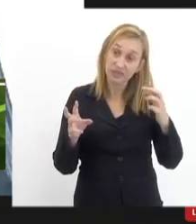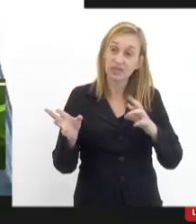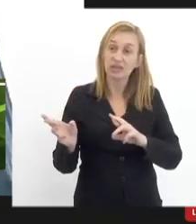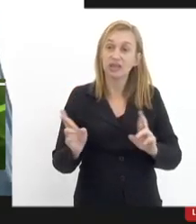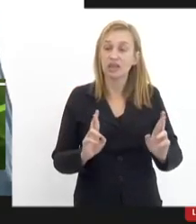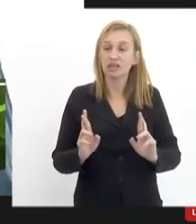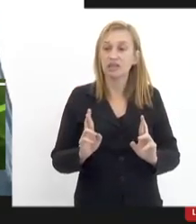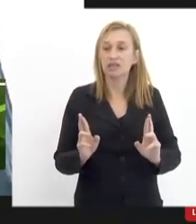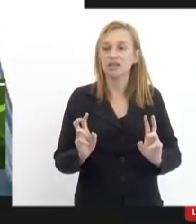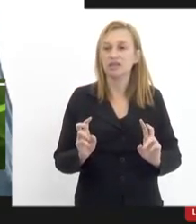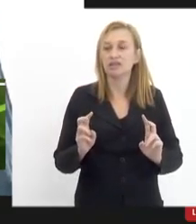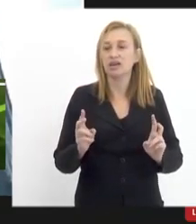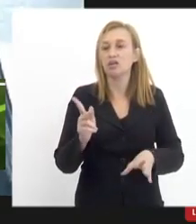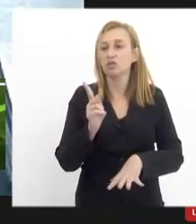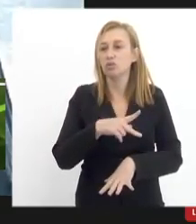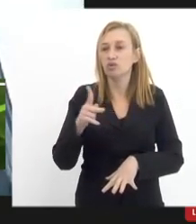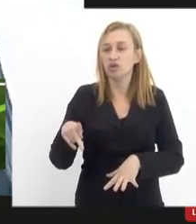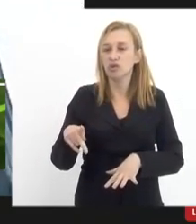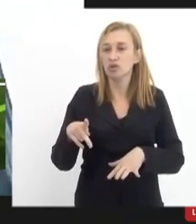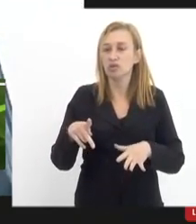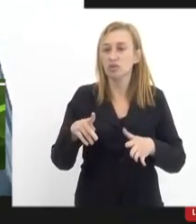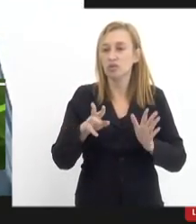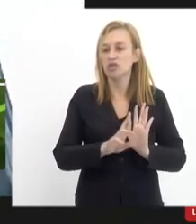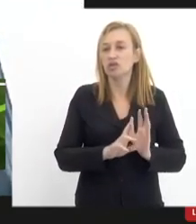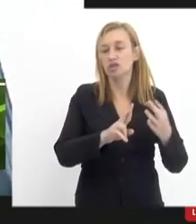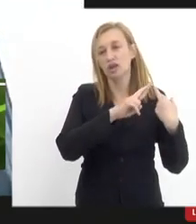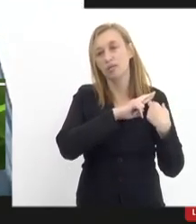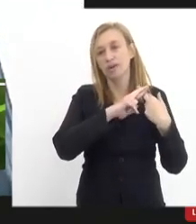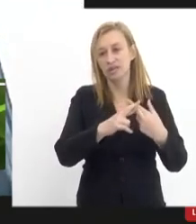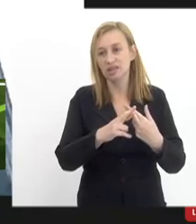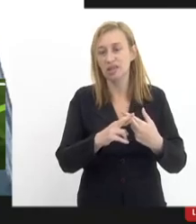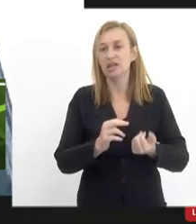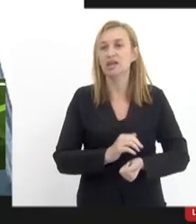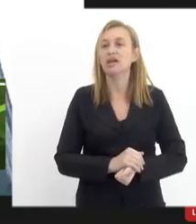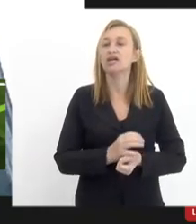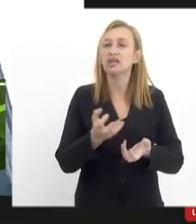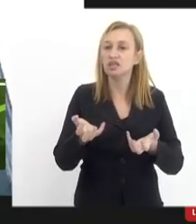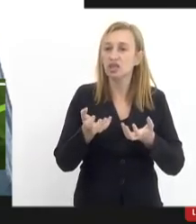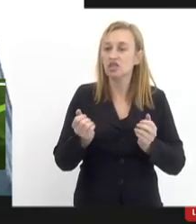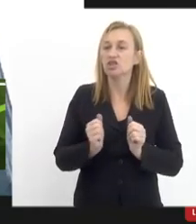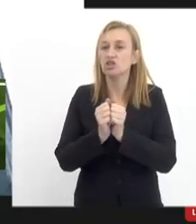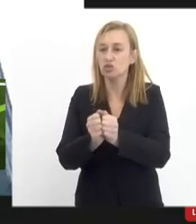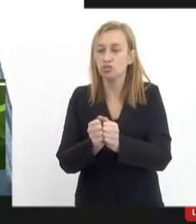diz que eles têm que estar anuentes das indicações, que eles queiram participar.